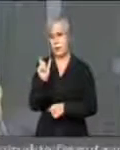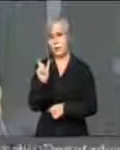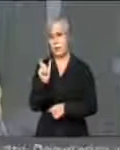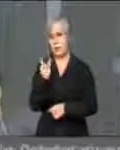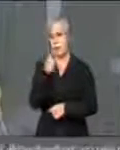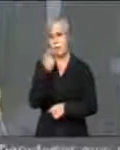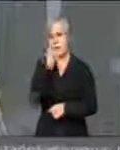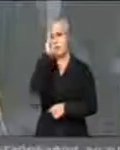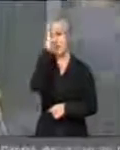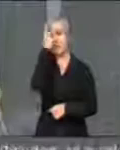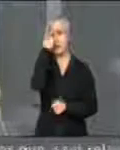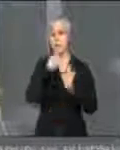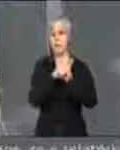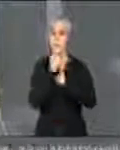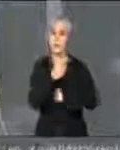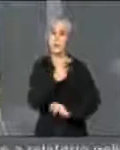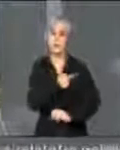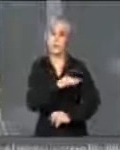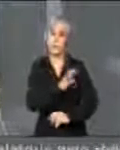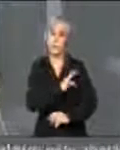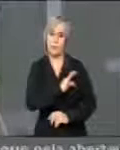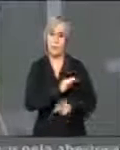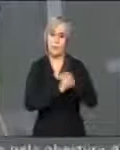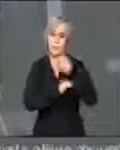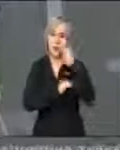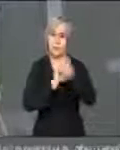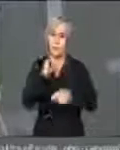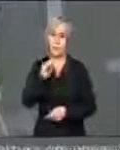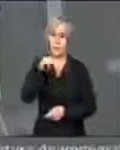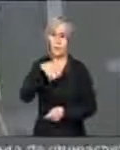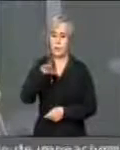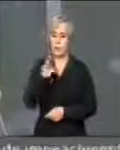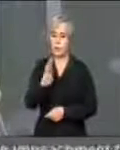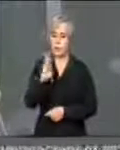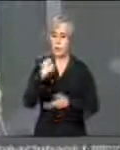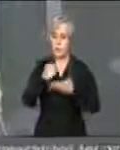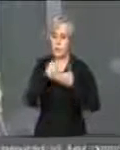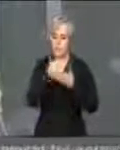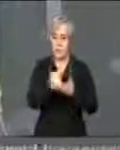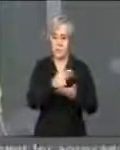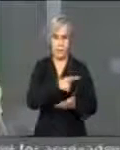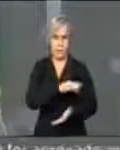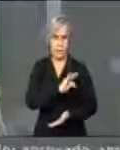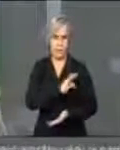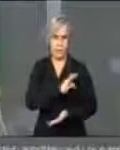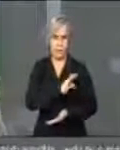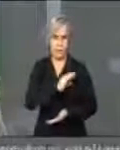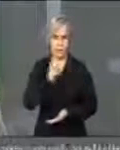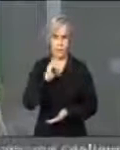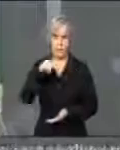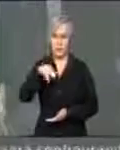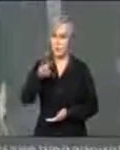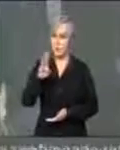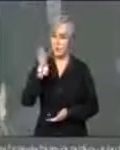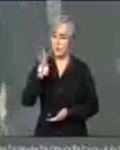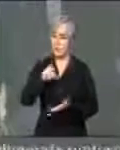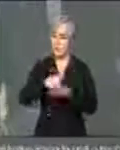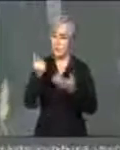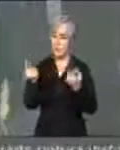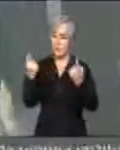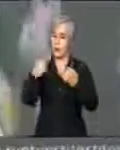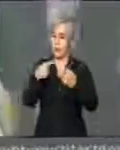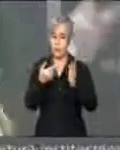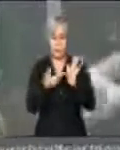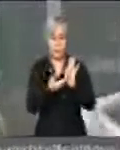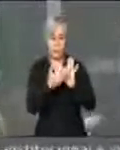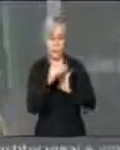do PT, né? Dizendo que a CNBB apoia o PT e a CNBB é contra esse golpe.